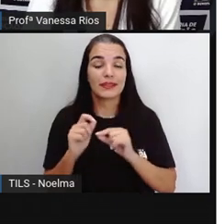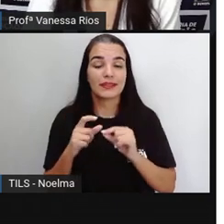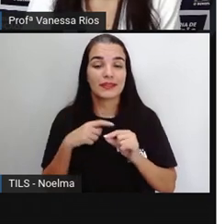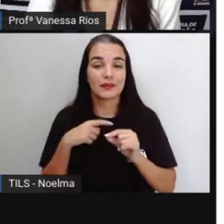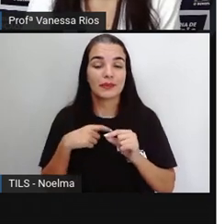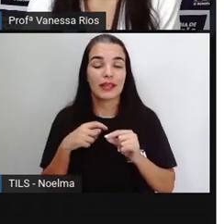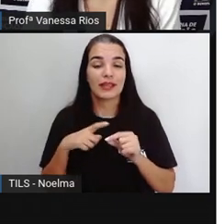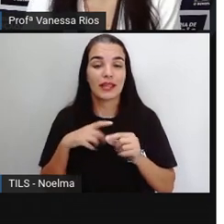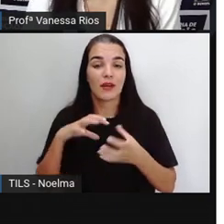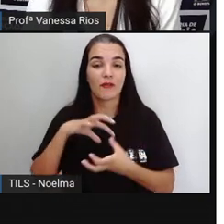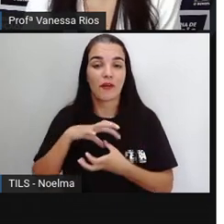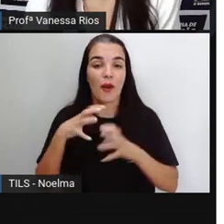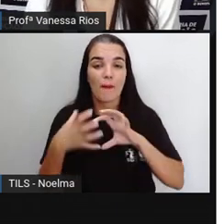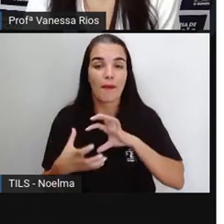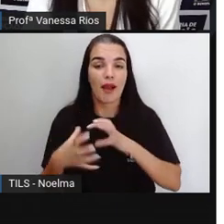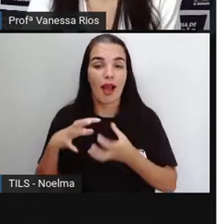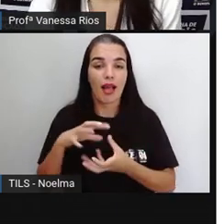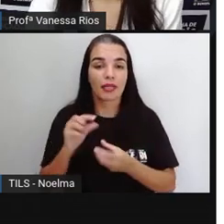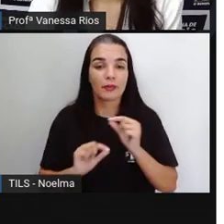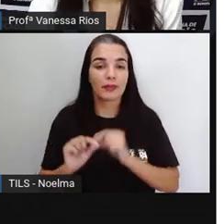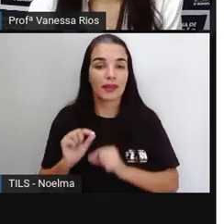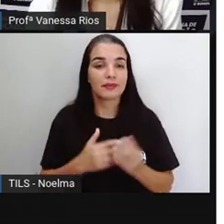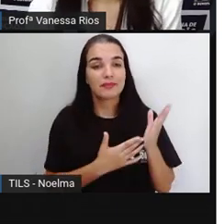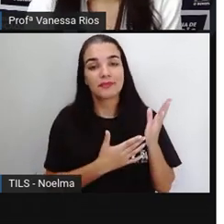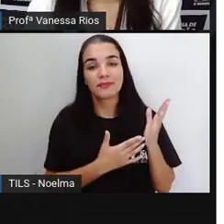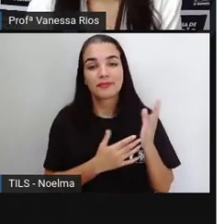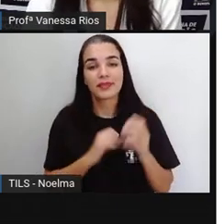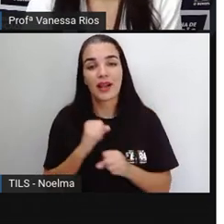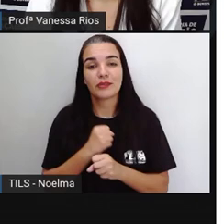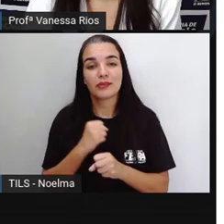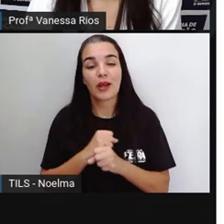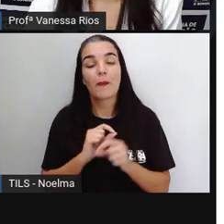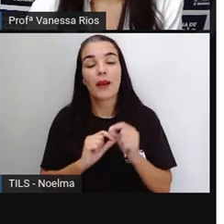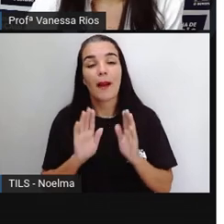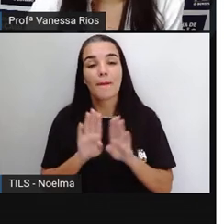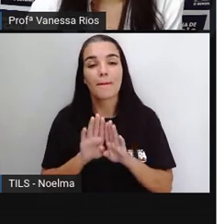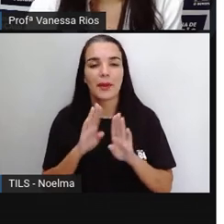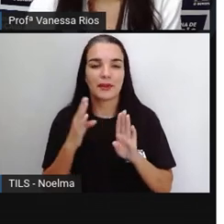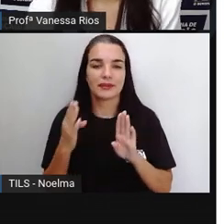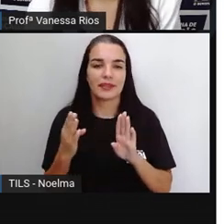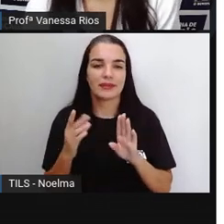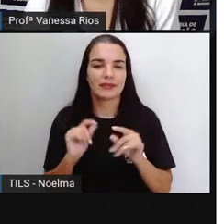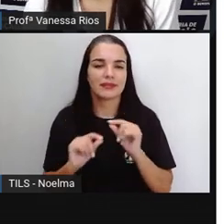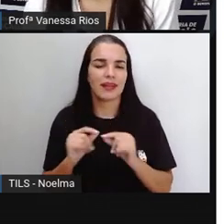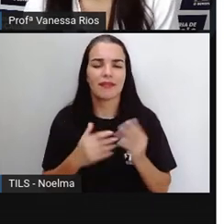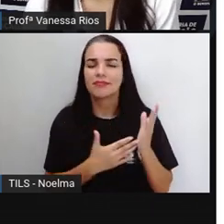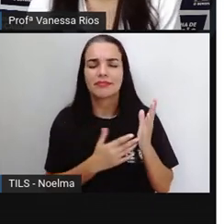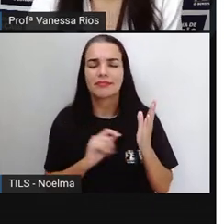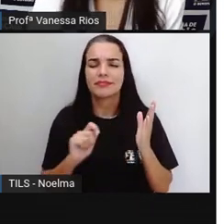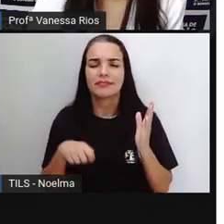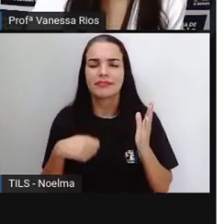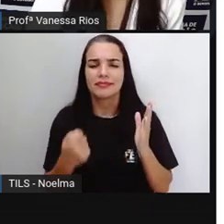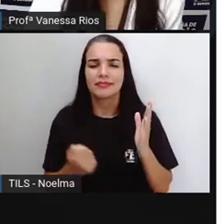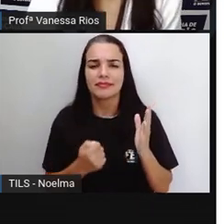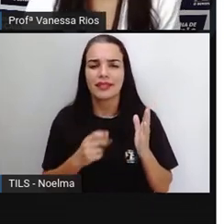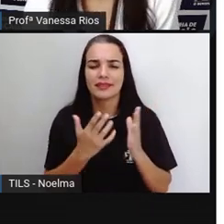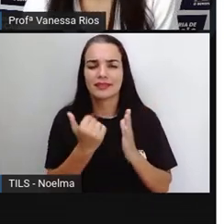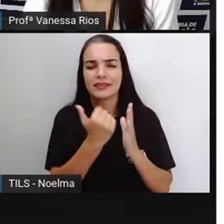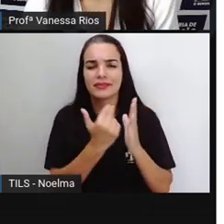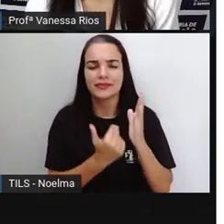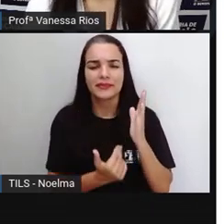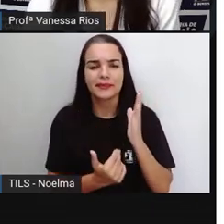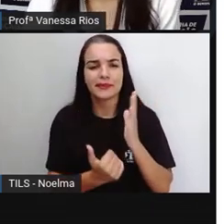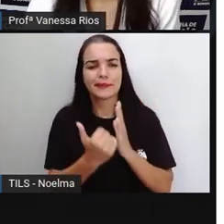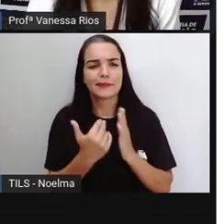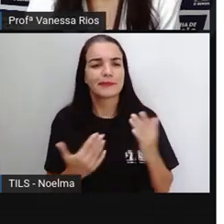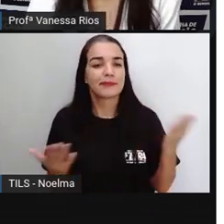outro utensílio utilizado nas construções, que é a porta, que vai servir aí para isolar, para